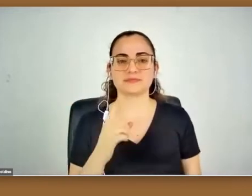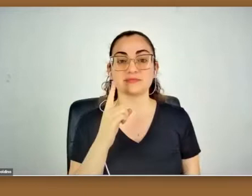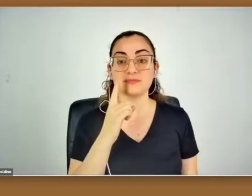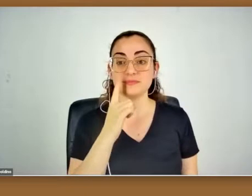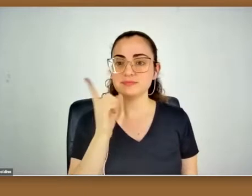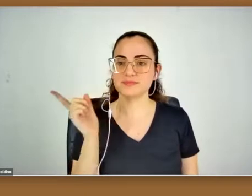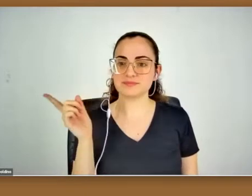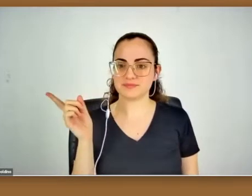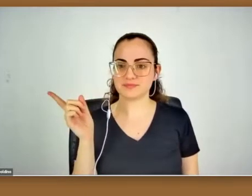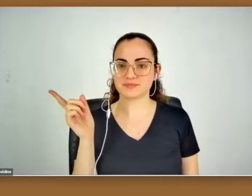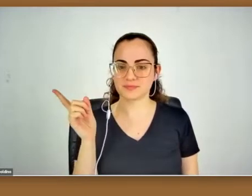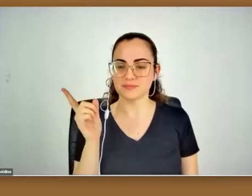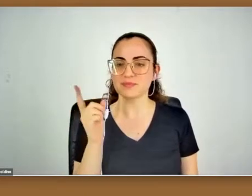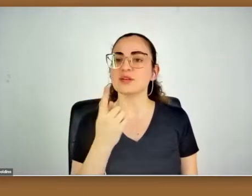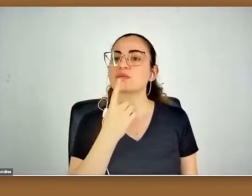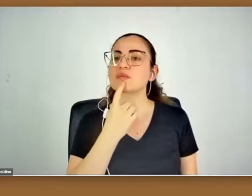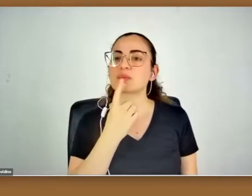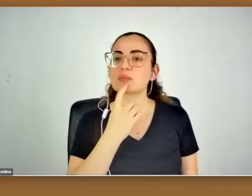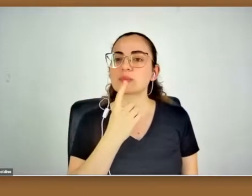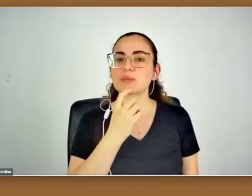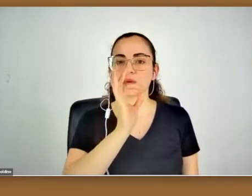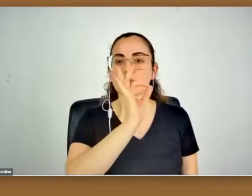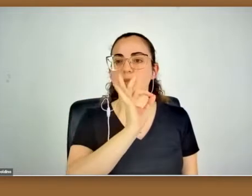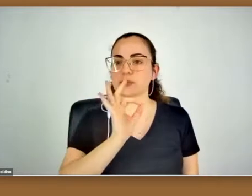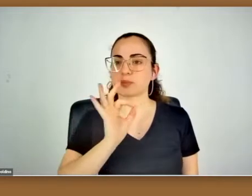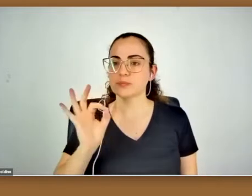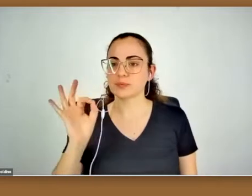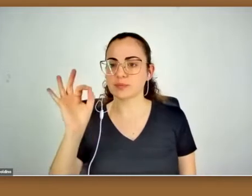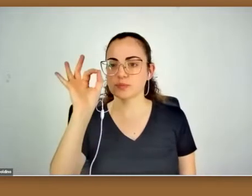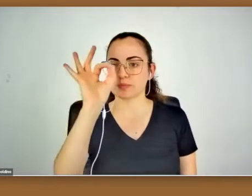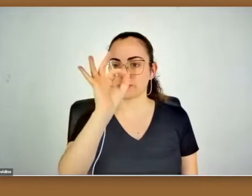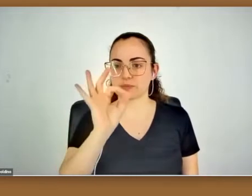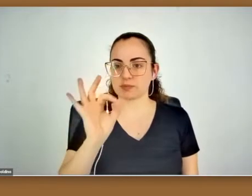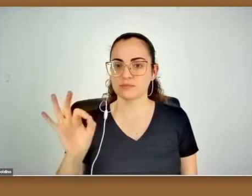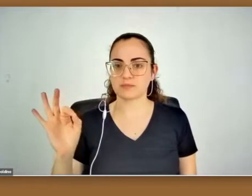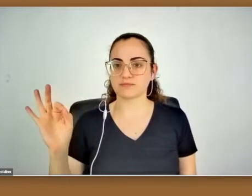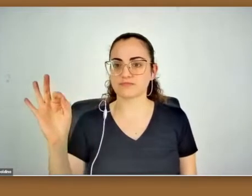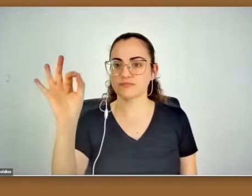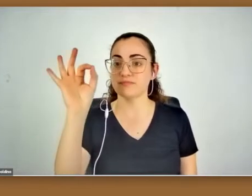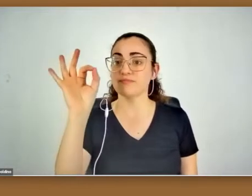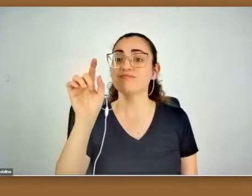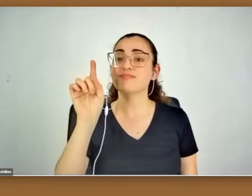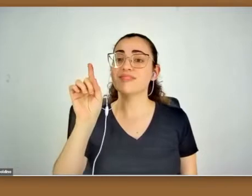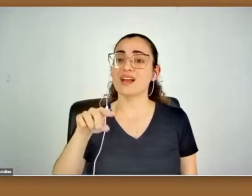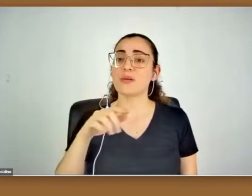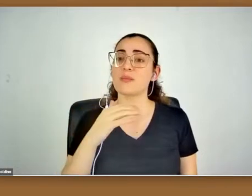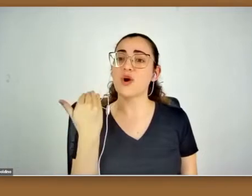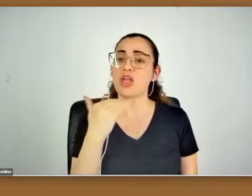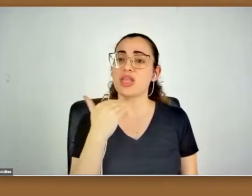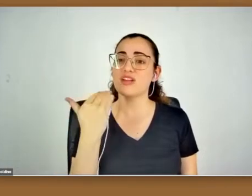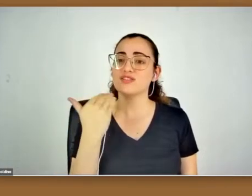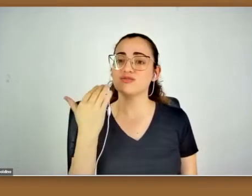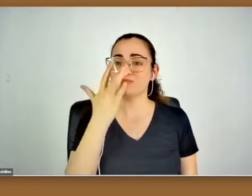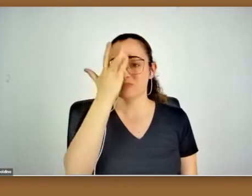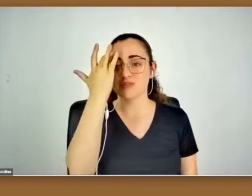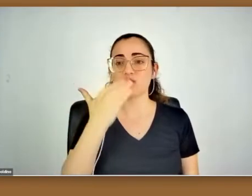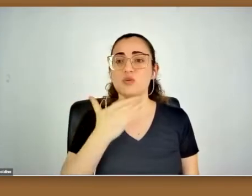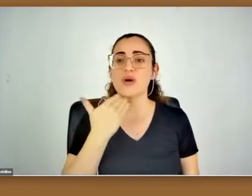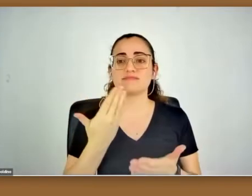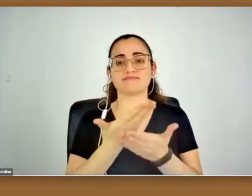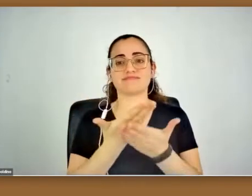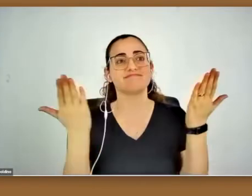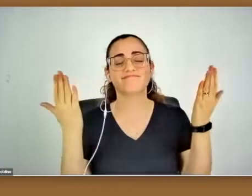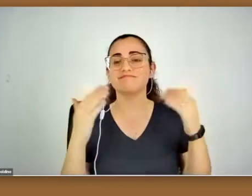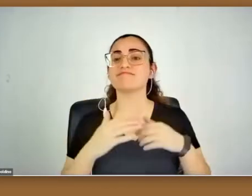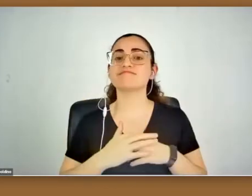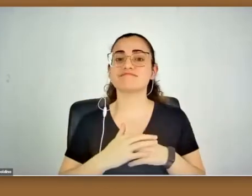em que cada bolinha dessa aqui representa 500 mortes de humanos, Em vermelho a gente tem os mosquitos. Olha como é muito mais do que